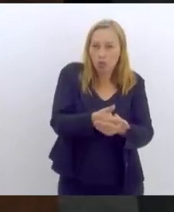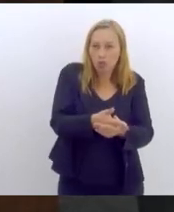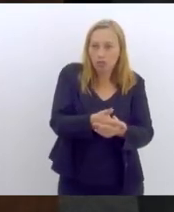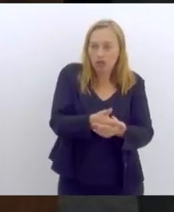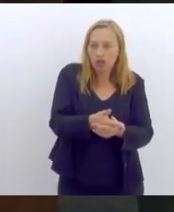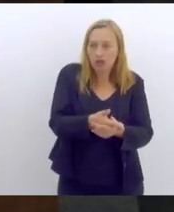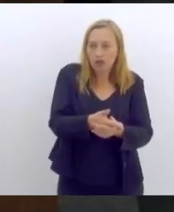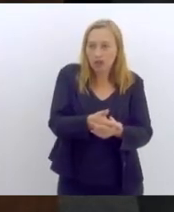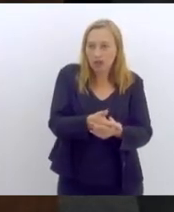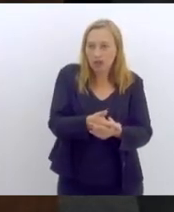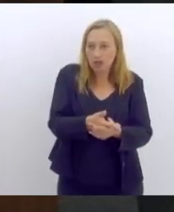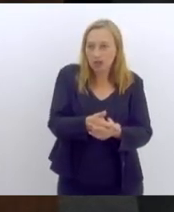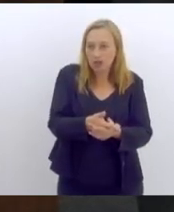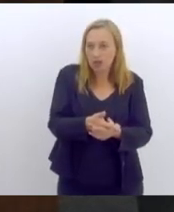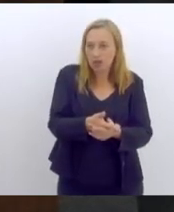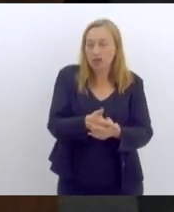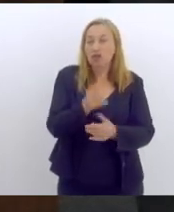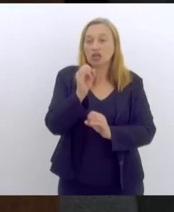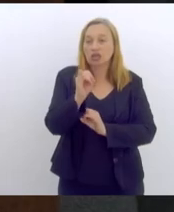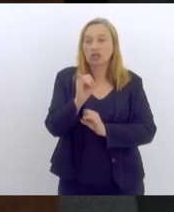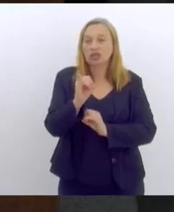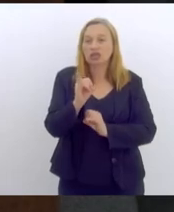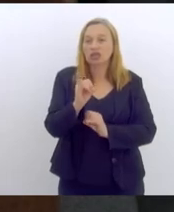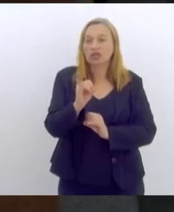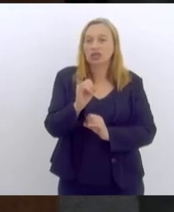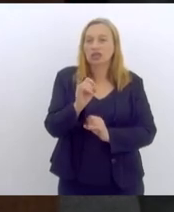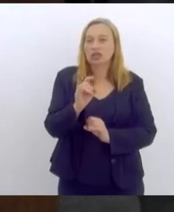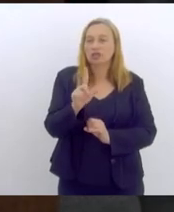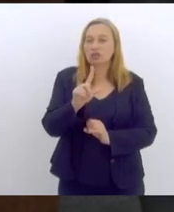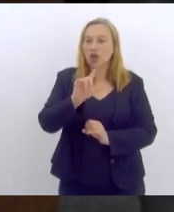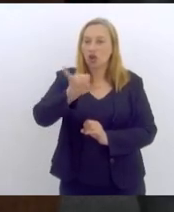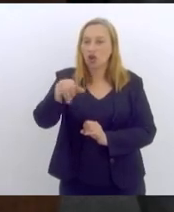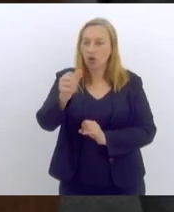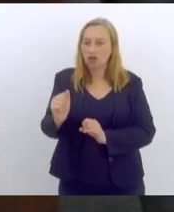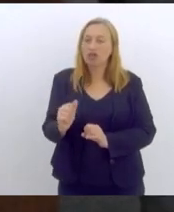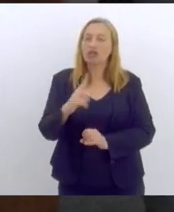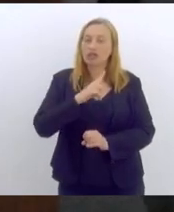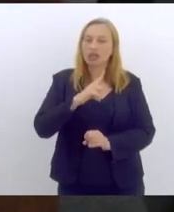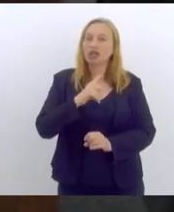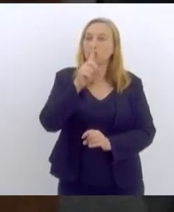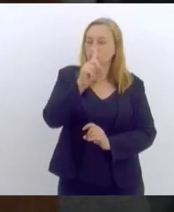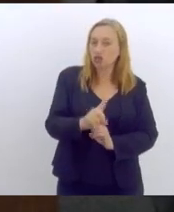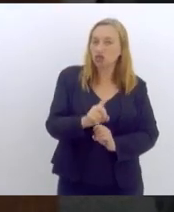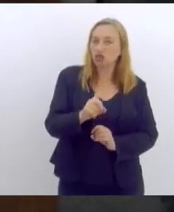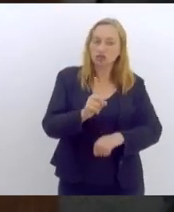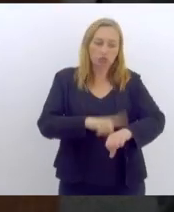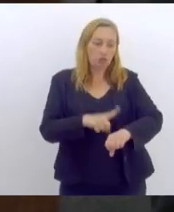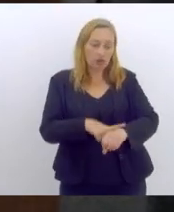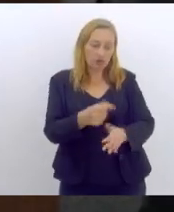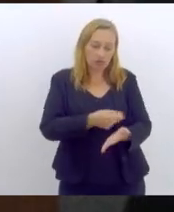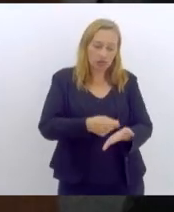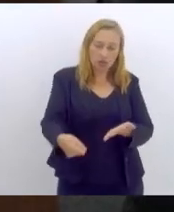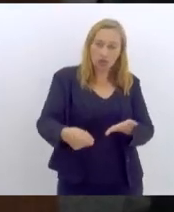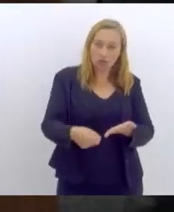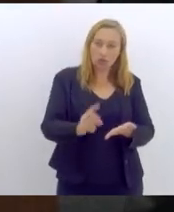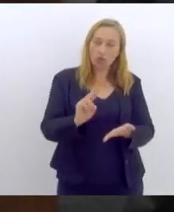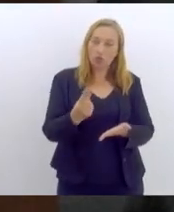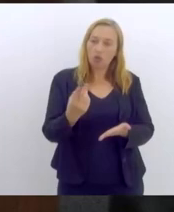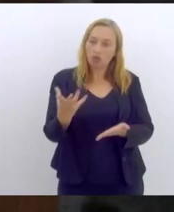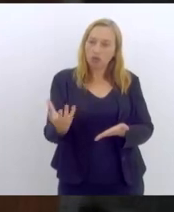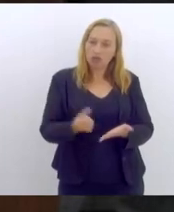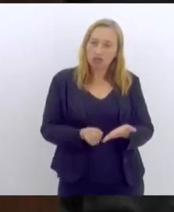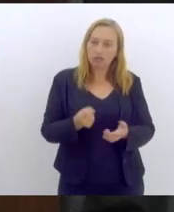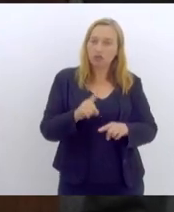do estabelecimento comercial físico, ele tem o direito, da data da assinatura do contrato ou do recebimento